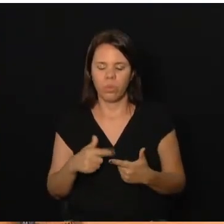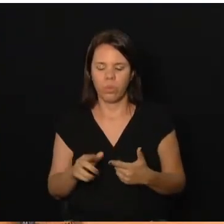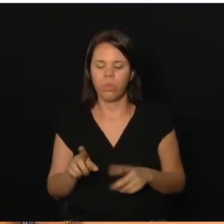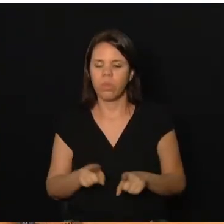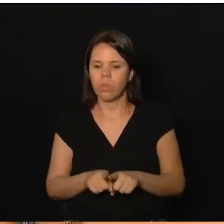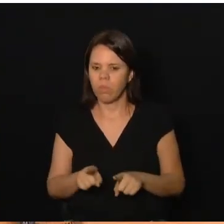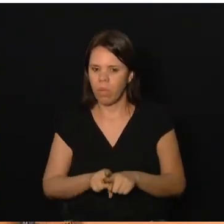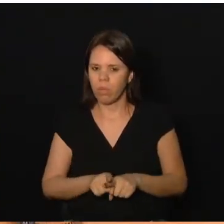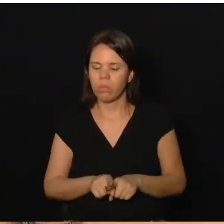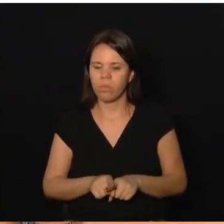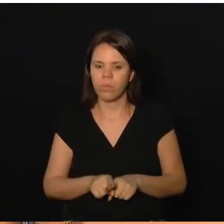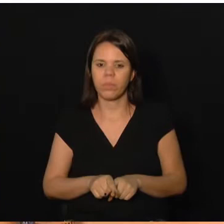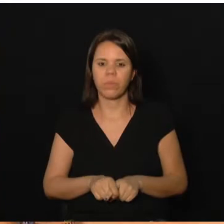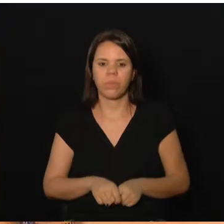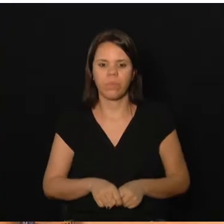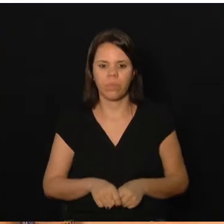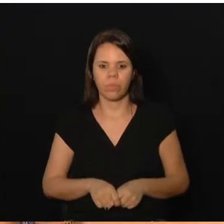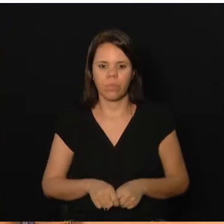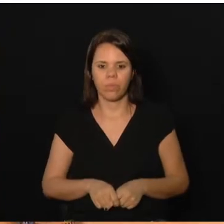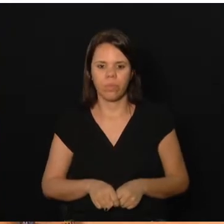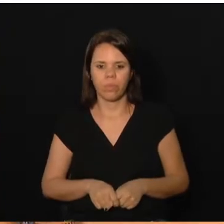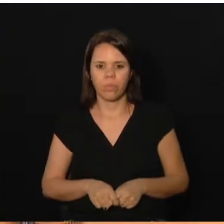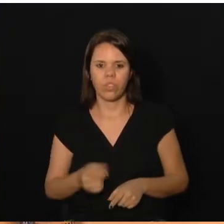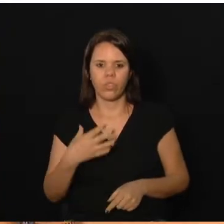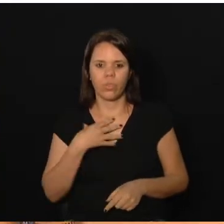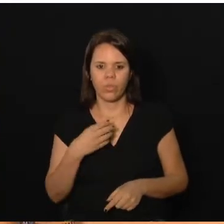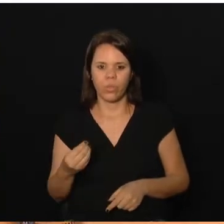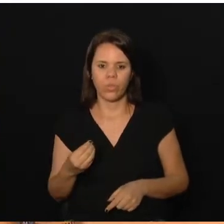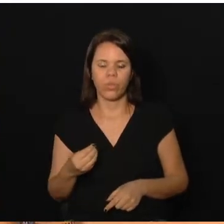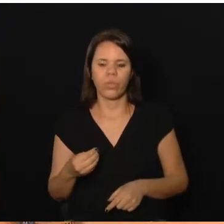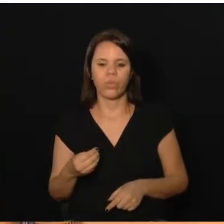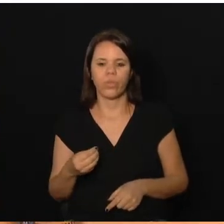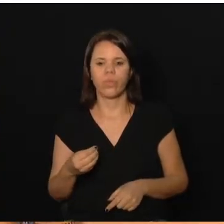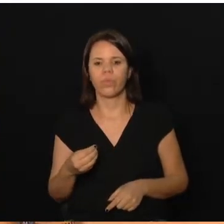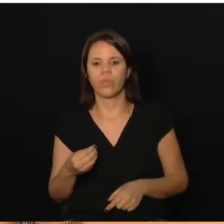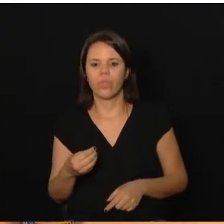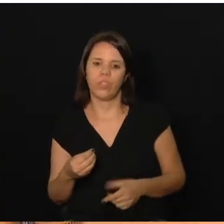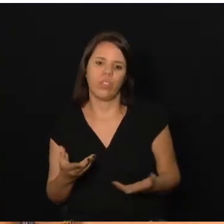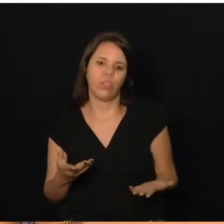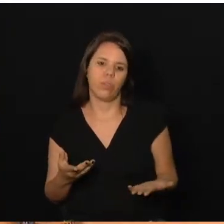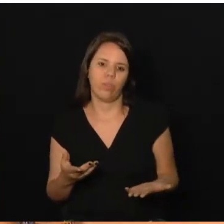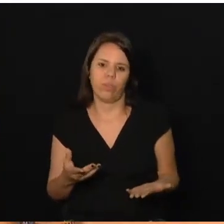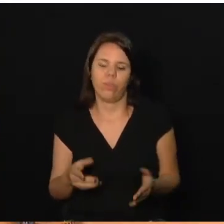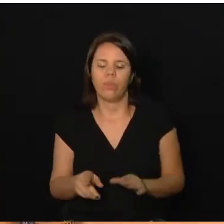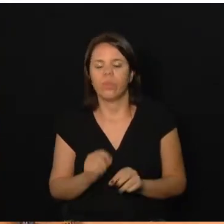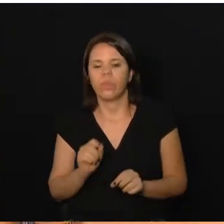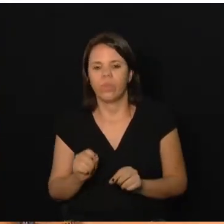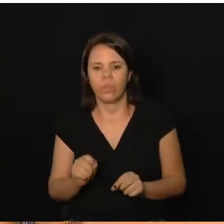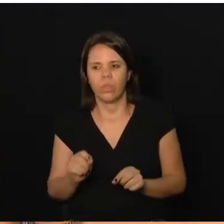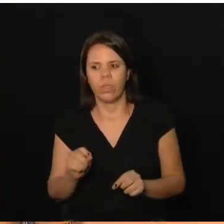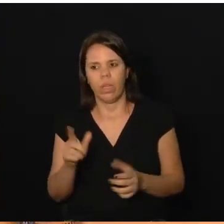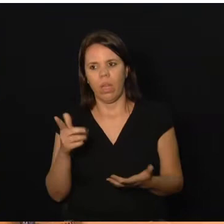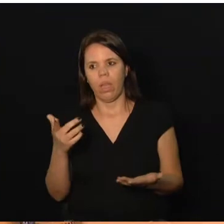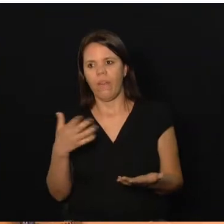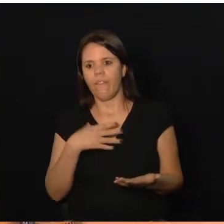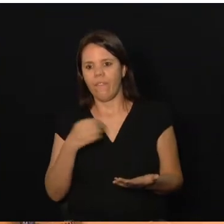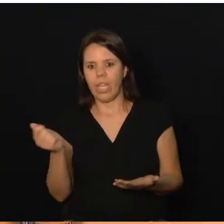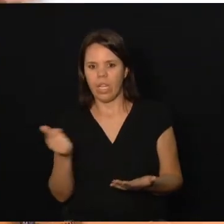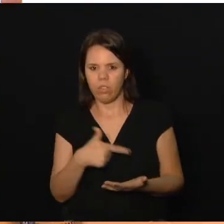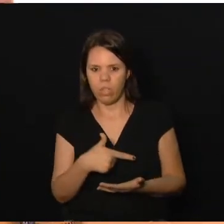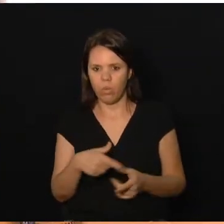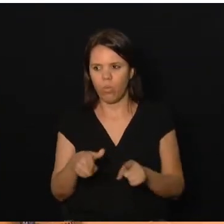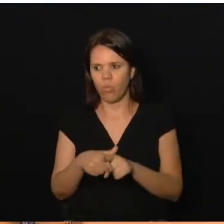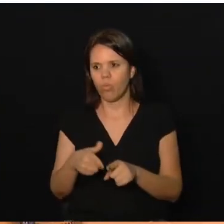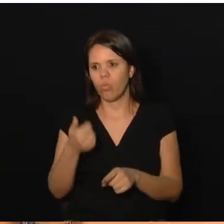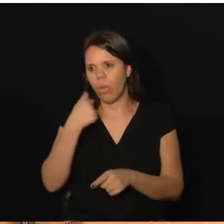também sobre os filhos que são enteados, eles se sentem excluídos da família. Porque o pai ou a